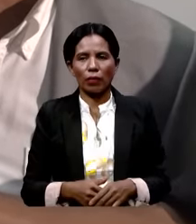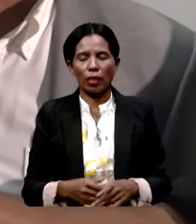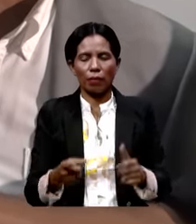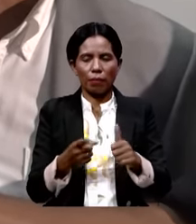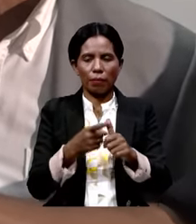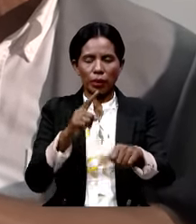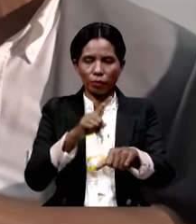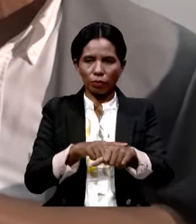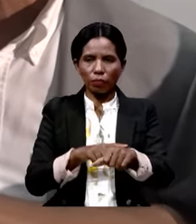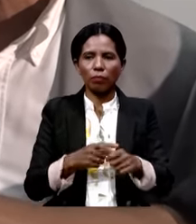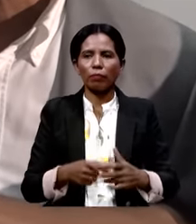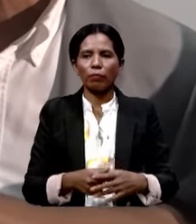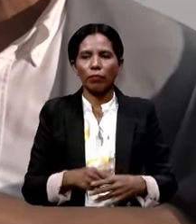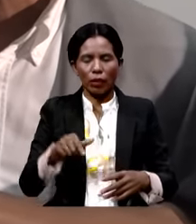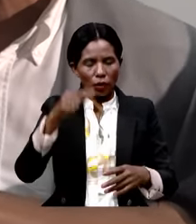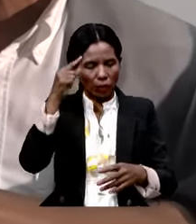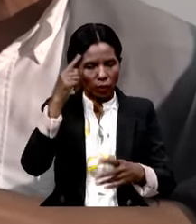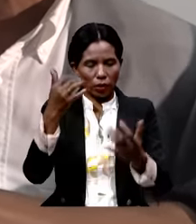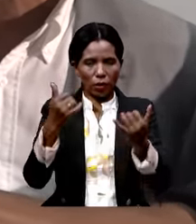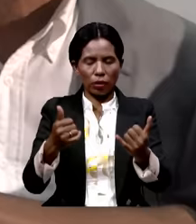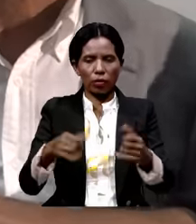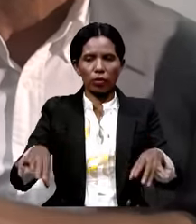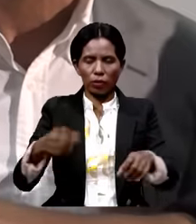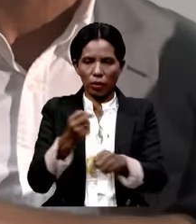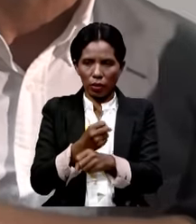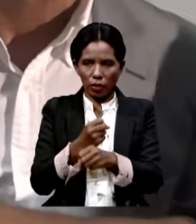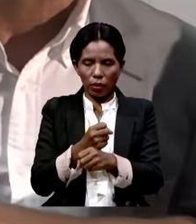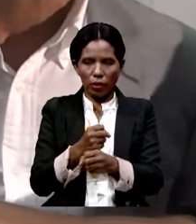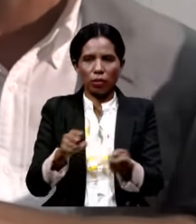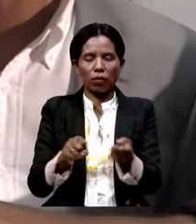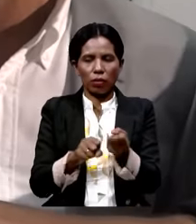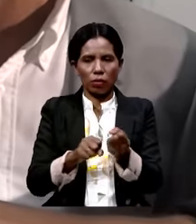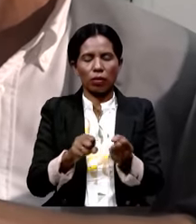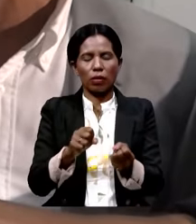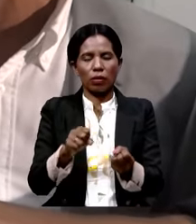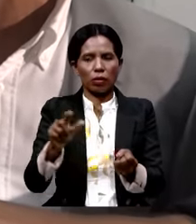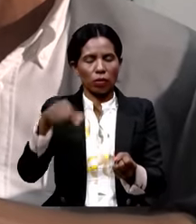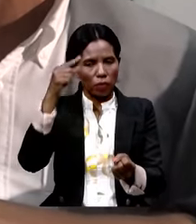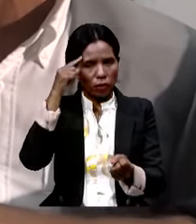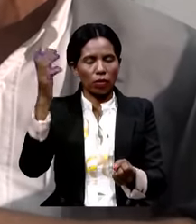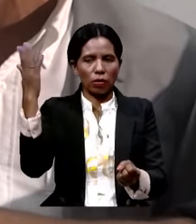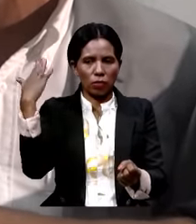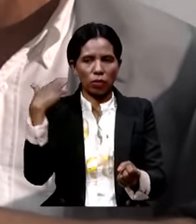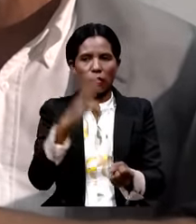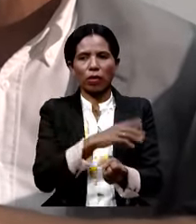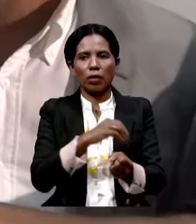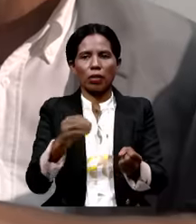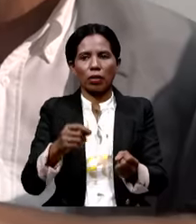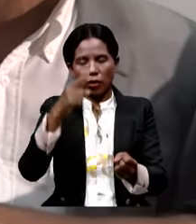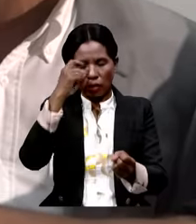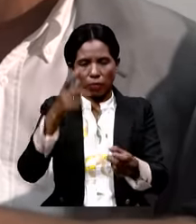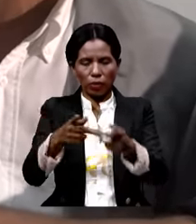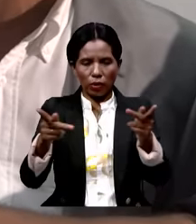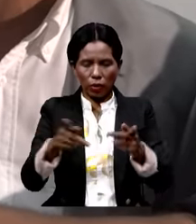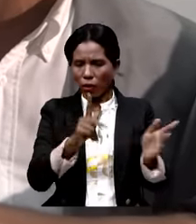vez, né? O governo né, reforça tão compromisso, o governo ser anterior, não é que. Né? Também espaço não é